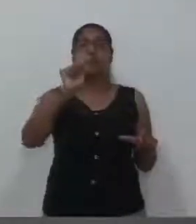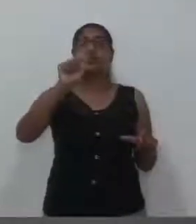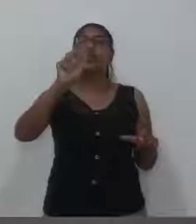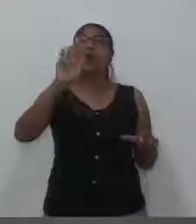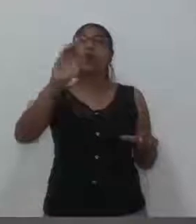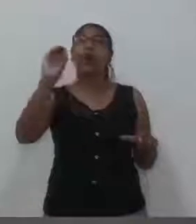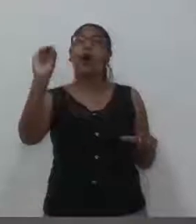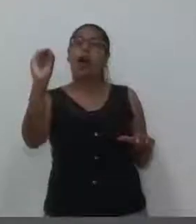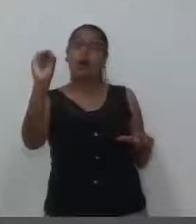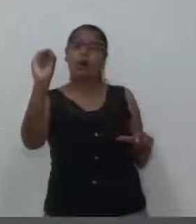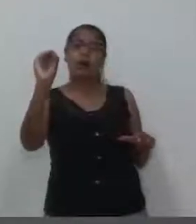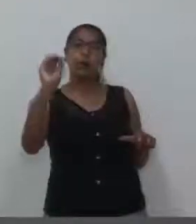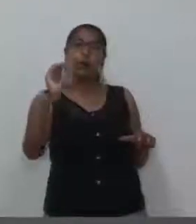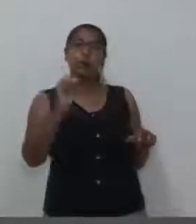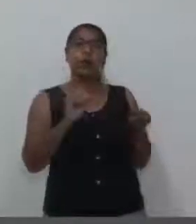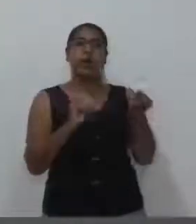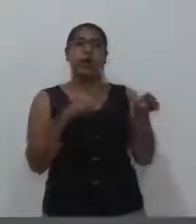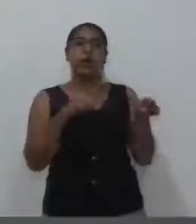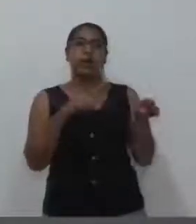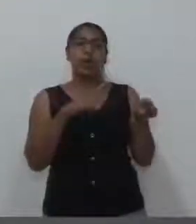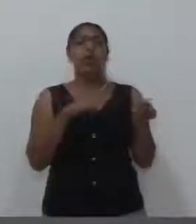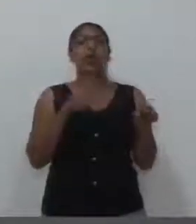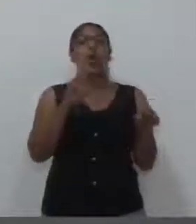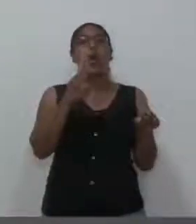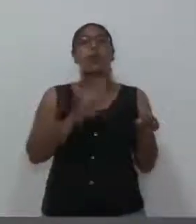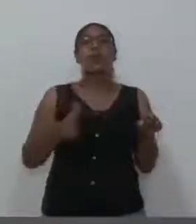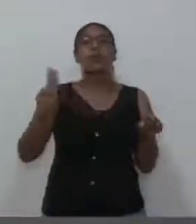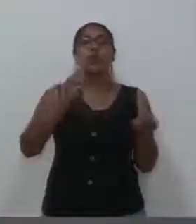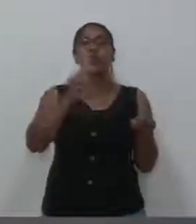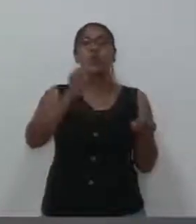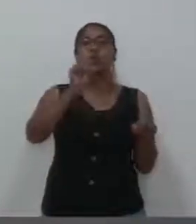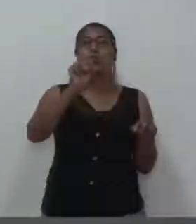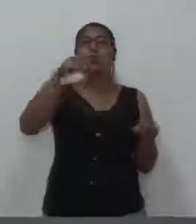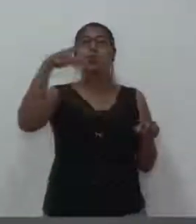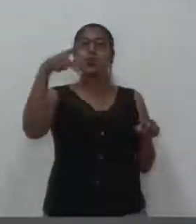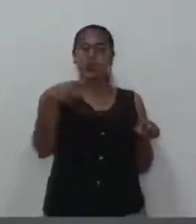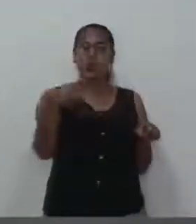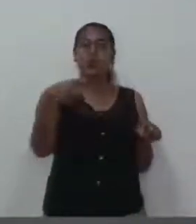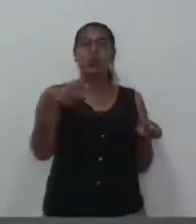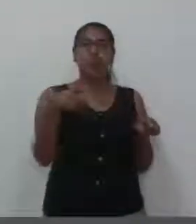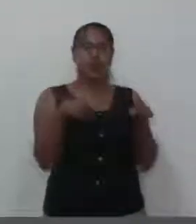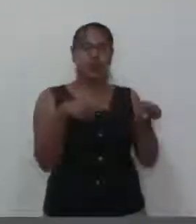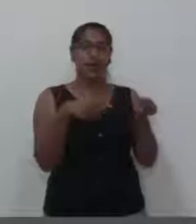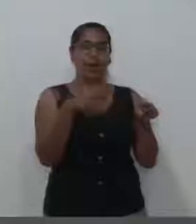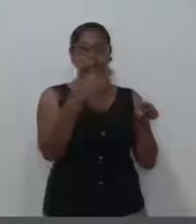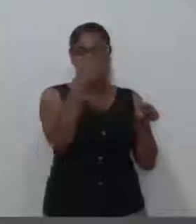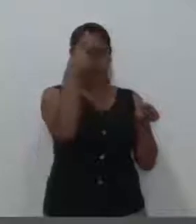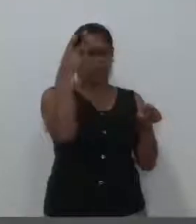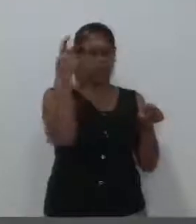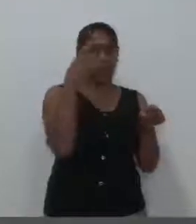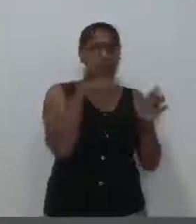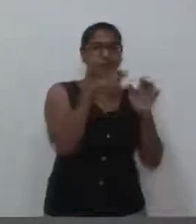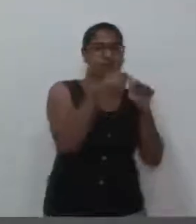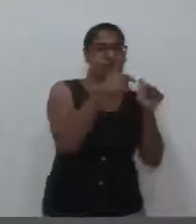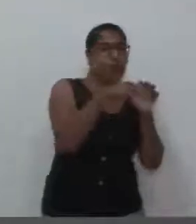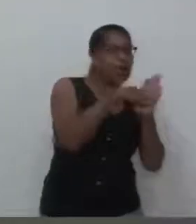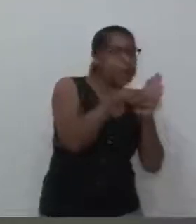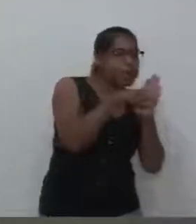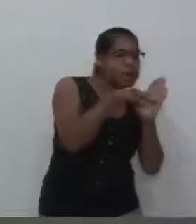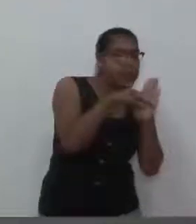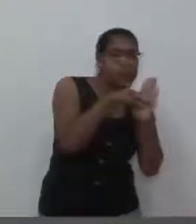universidade chamada USP, né? Talvez seja importante a gente dar uma atenção. Eles querem tirar dinheiro dos pesquisadores, mas eu acho que a USP é de bom tom que a